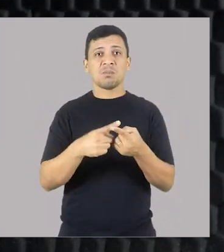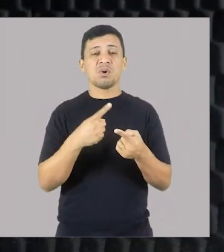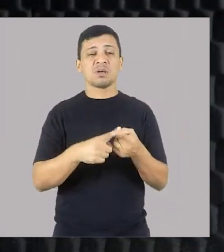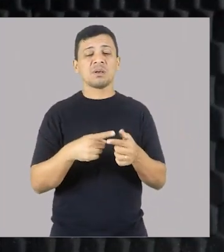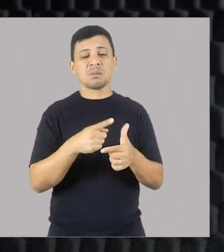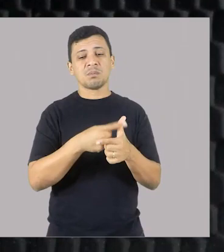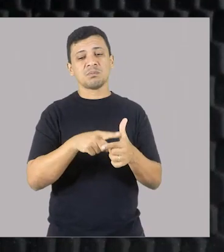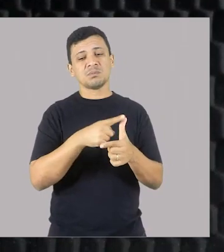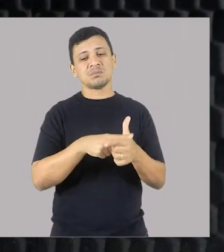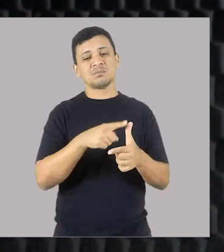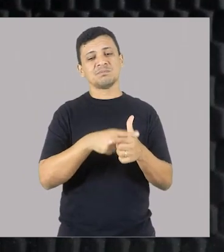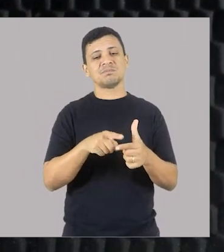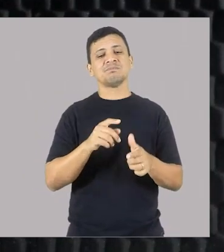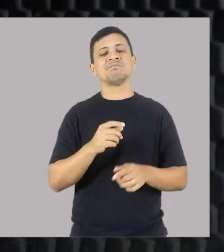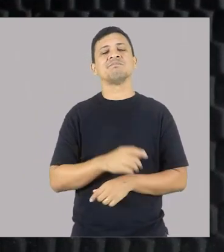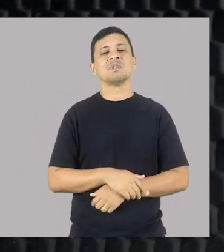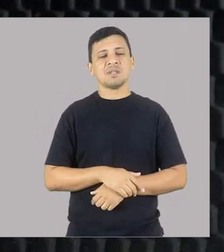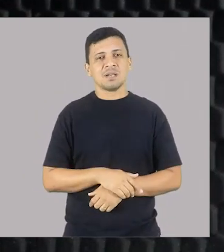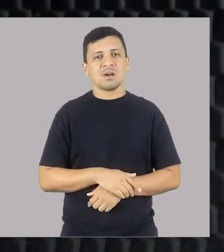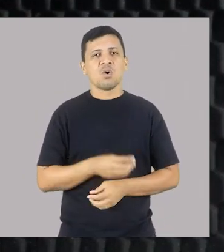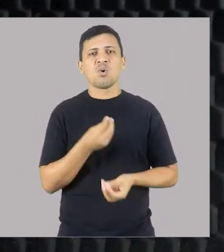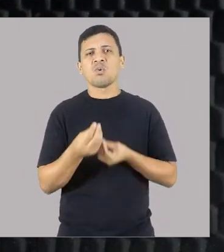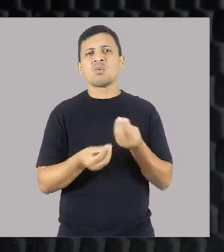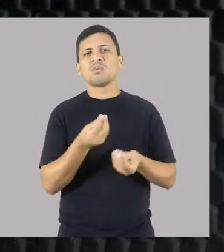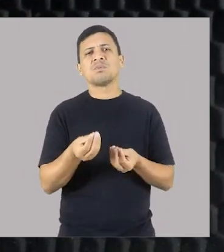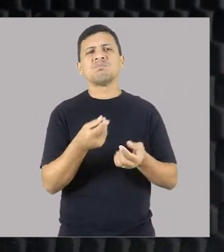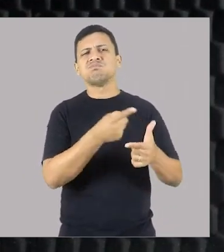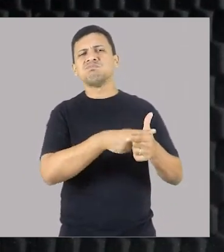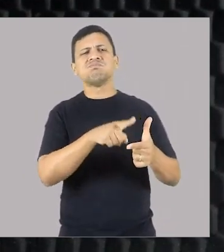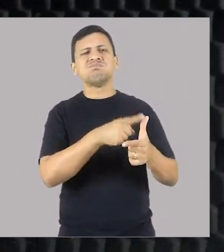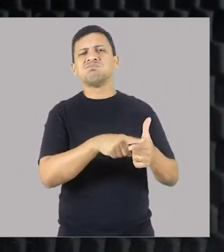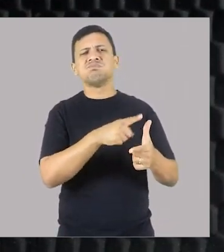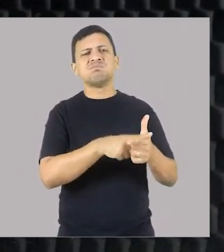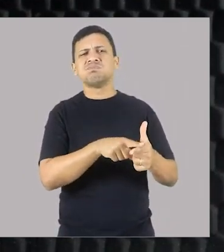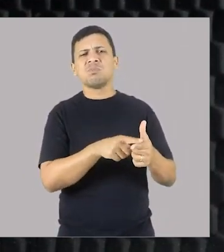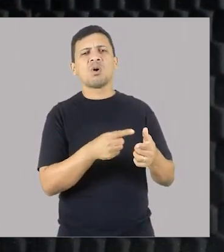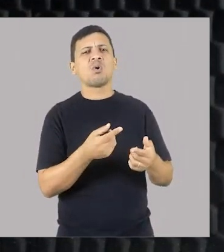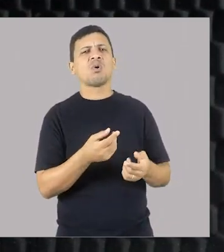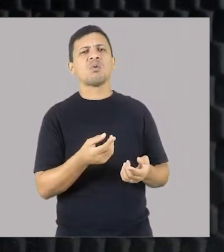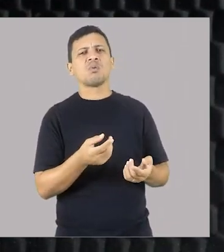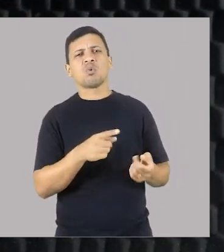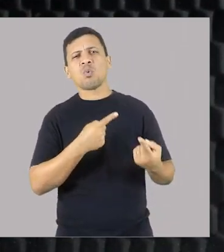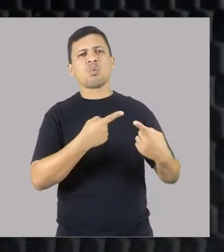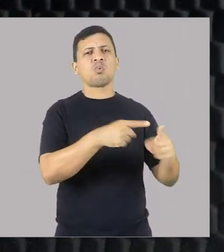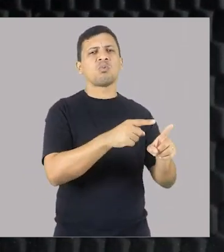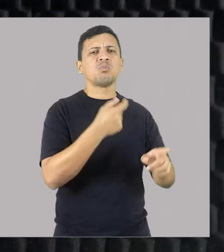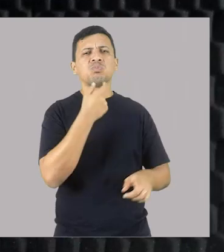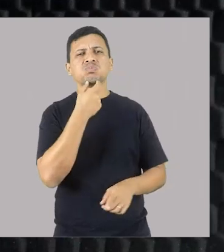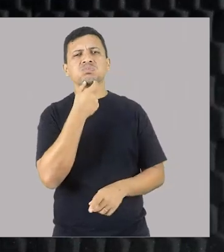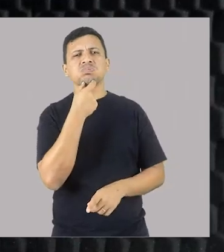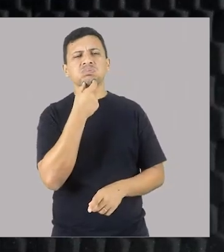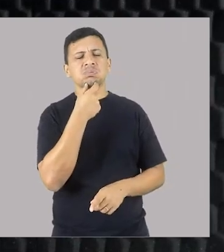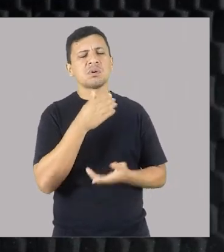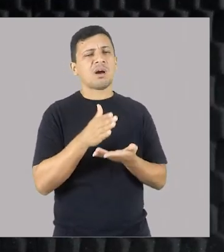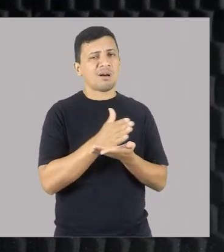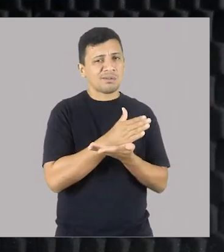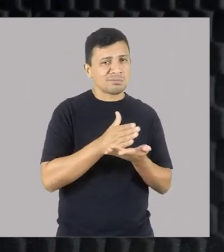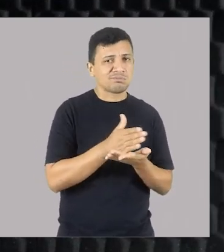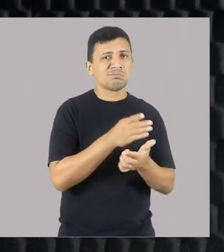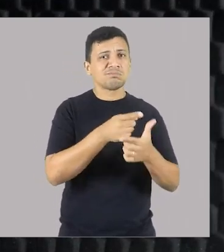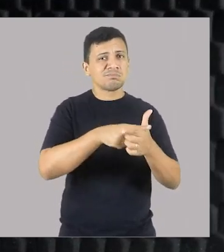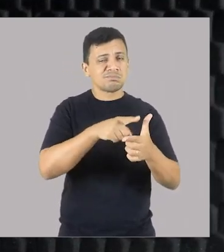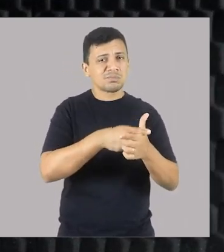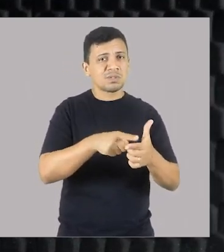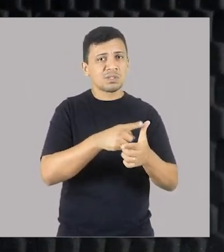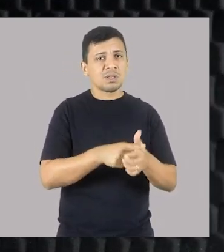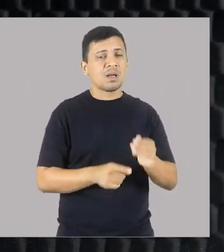Christie, que envolve, na verdade, questões bem pontuais,